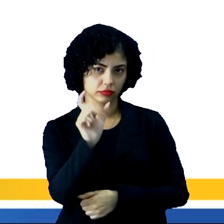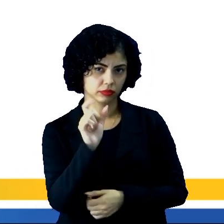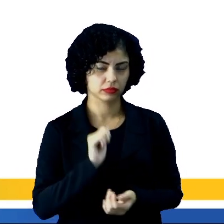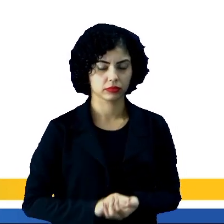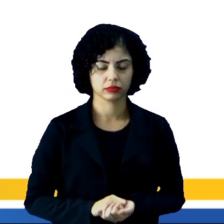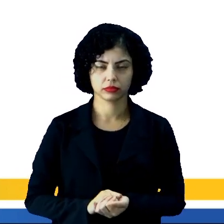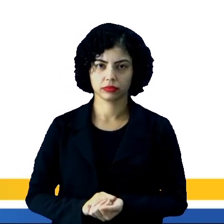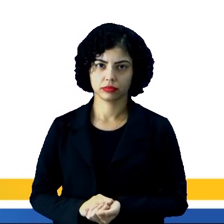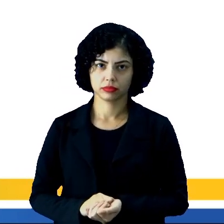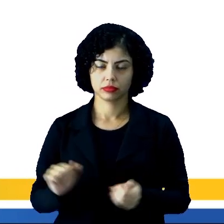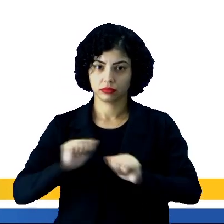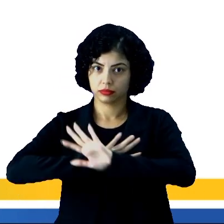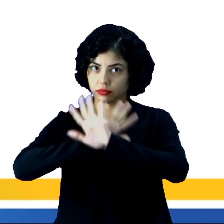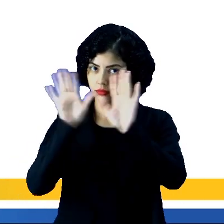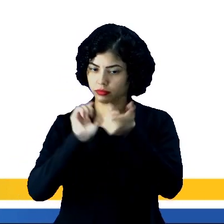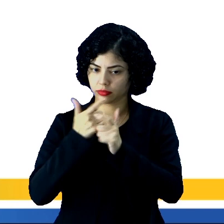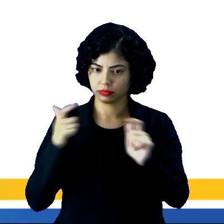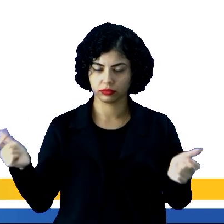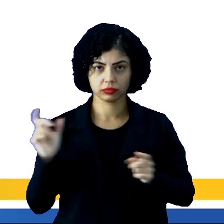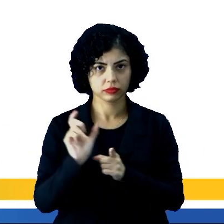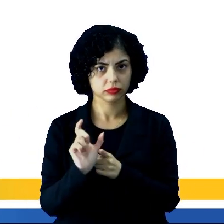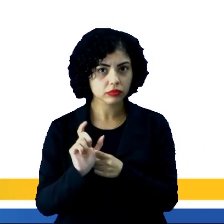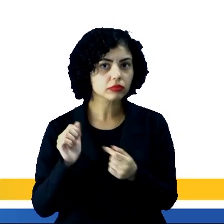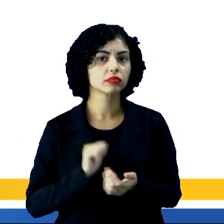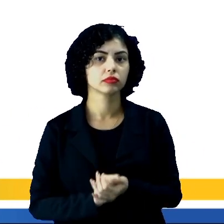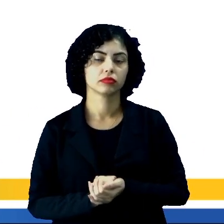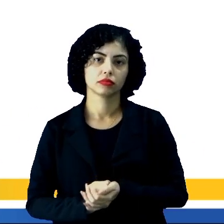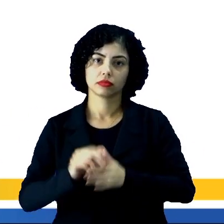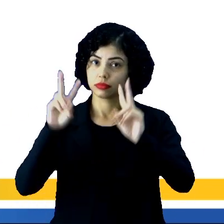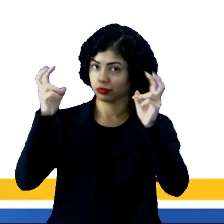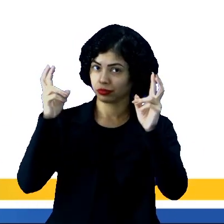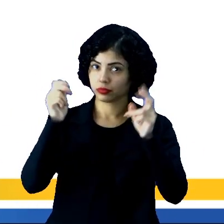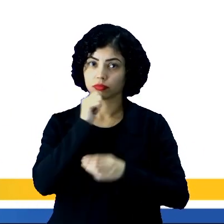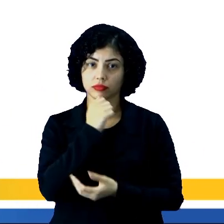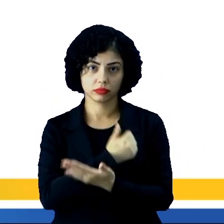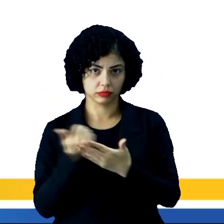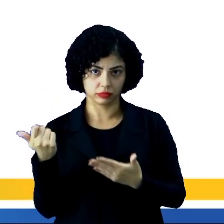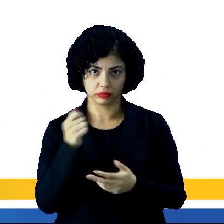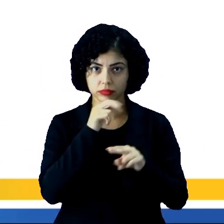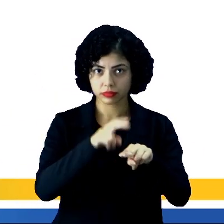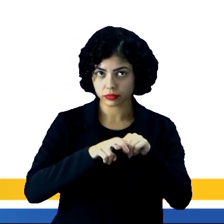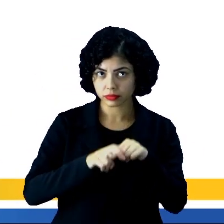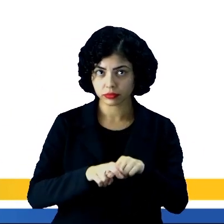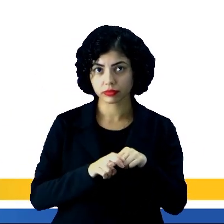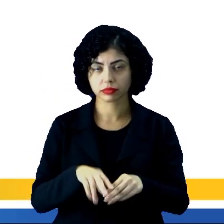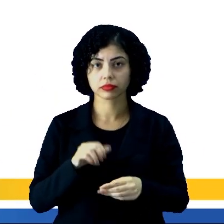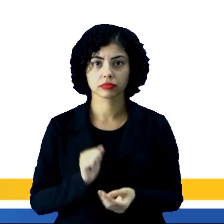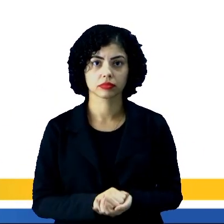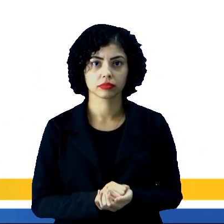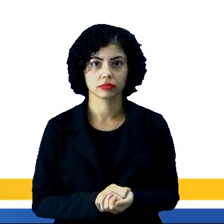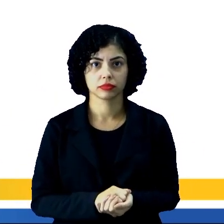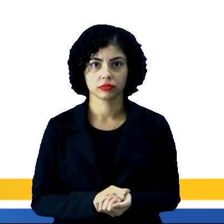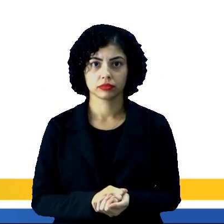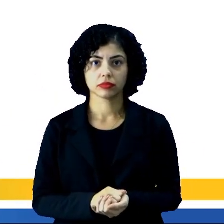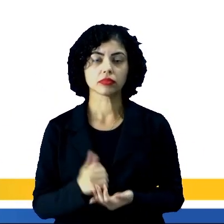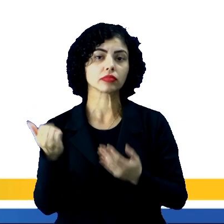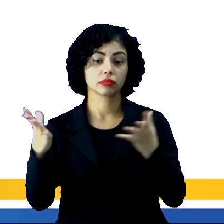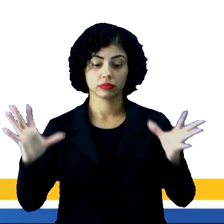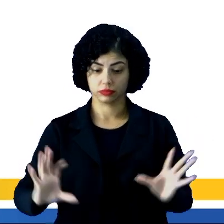é um leque grande assim de tantas palavras que não são ações por isso que esse essa